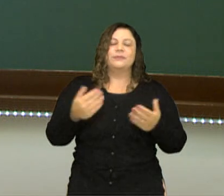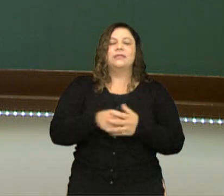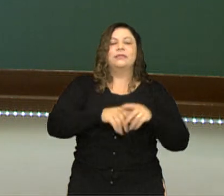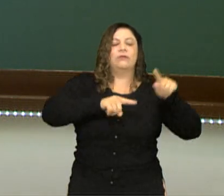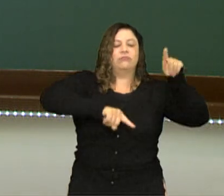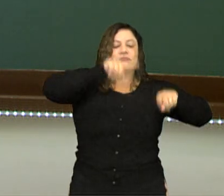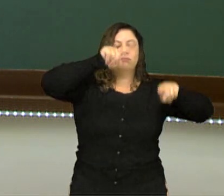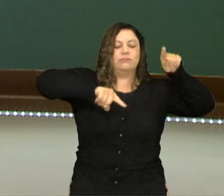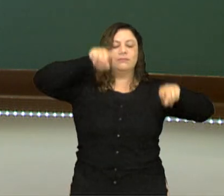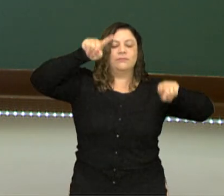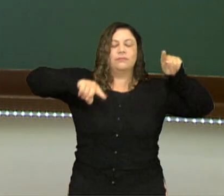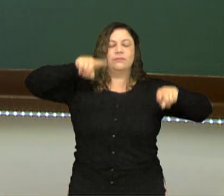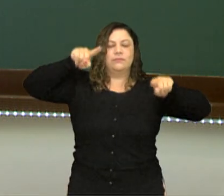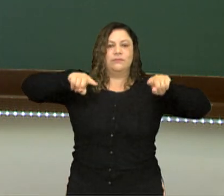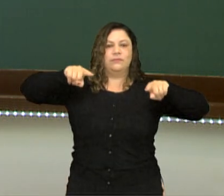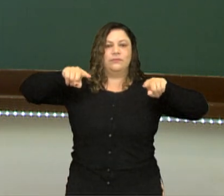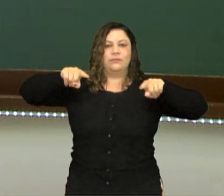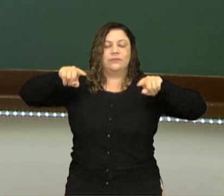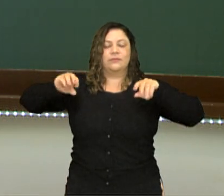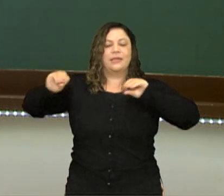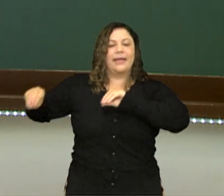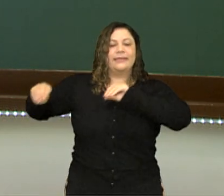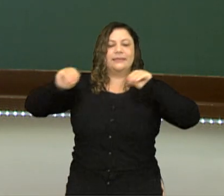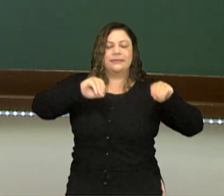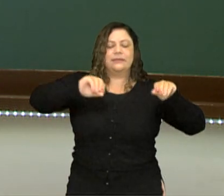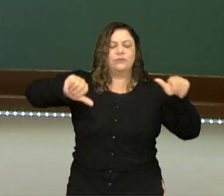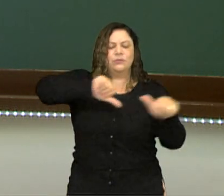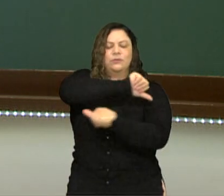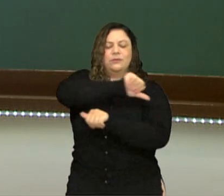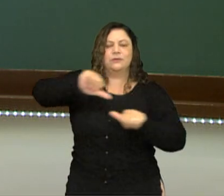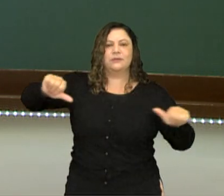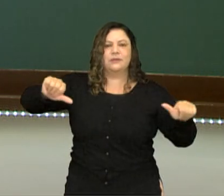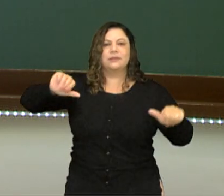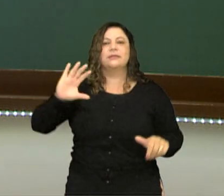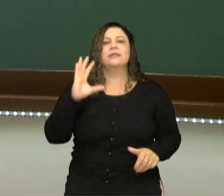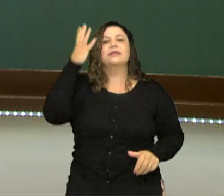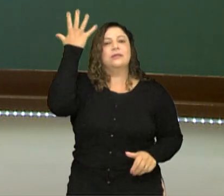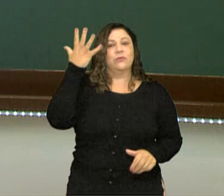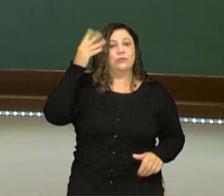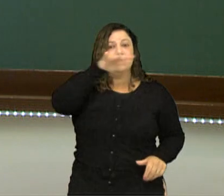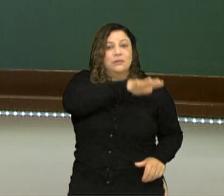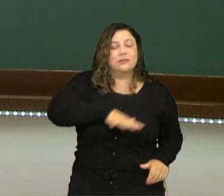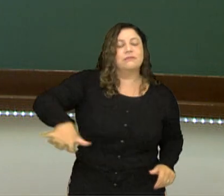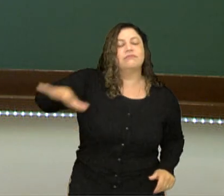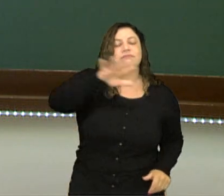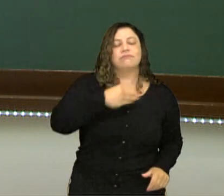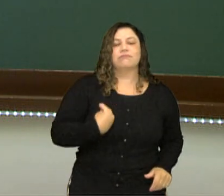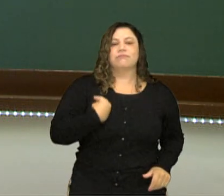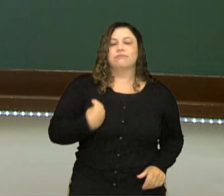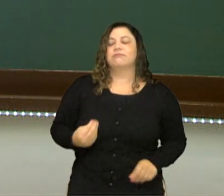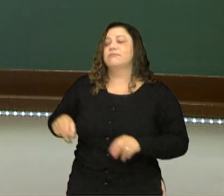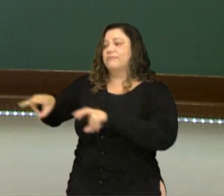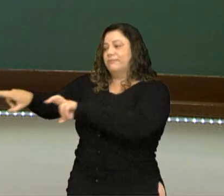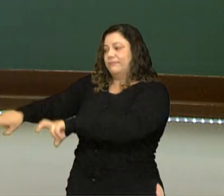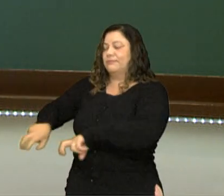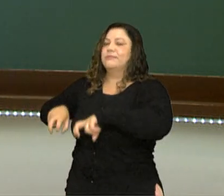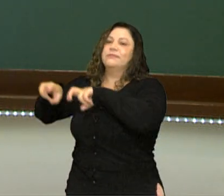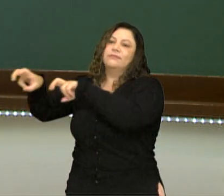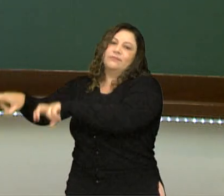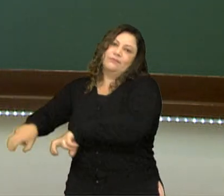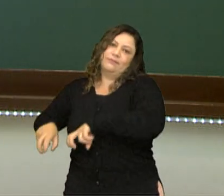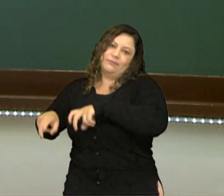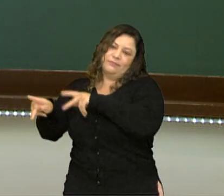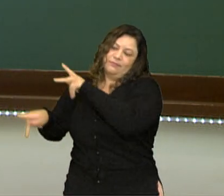traz essa mudança que aconteceu no território brasileiro em relação a viver no campo e na cidade,